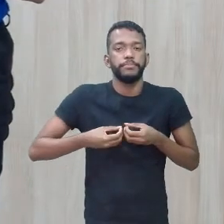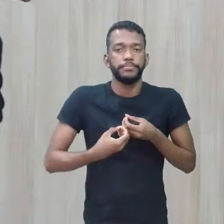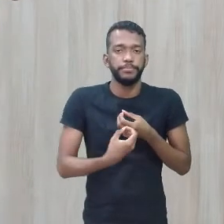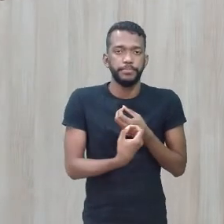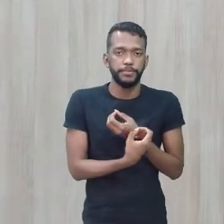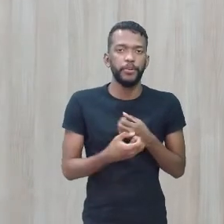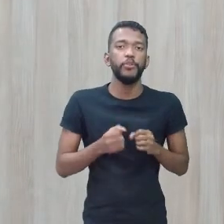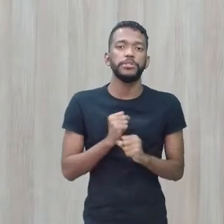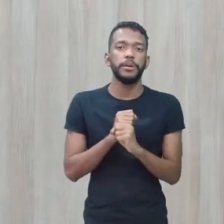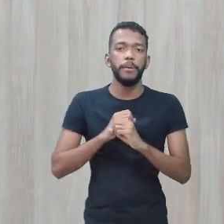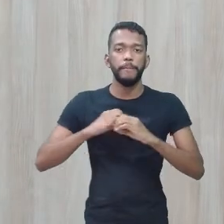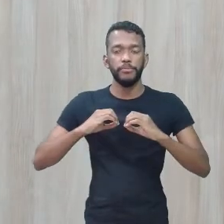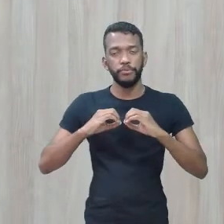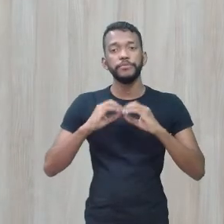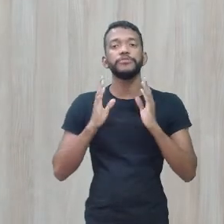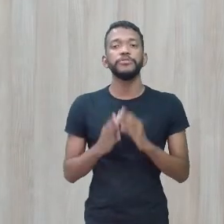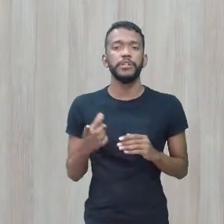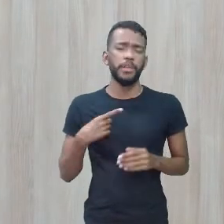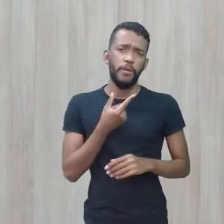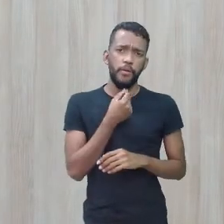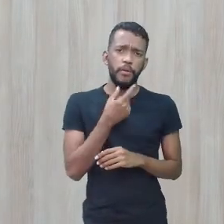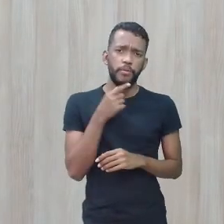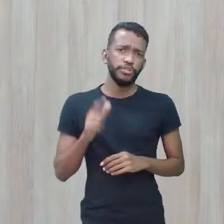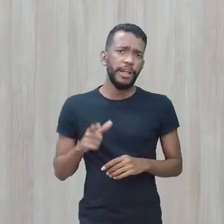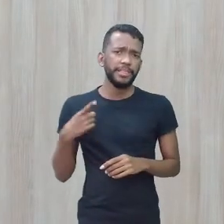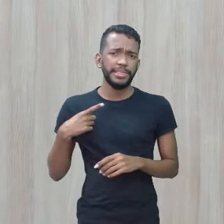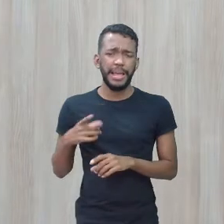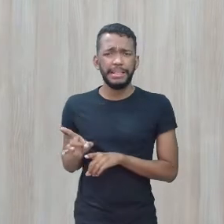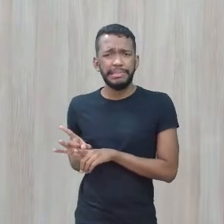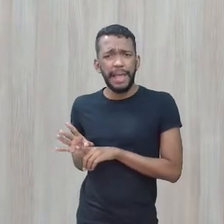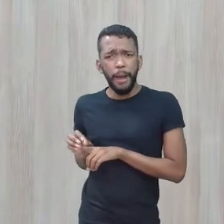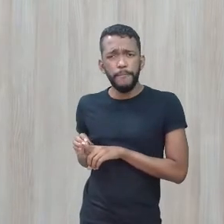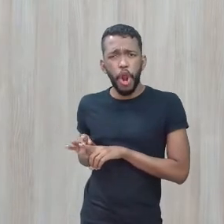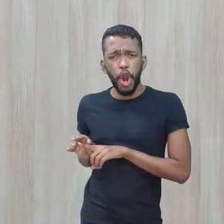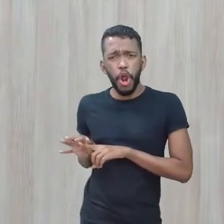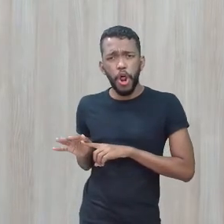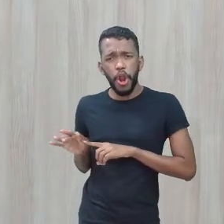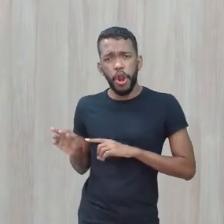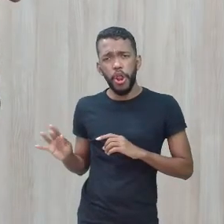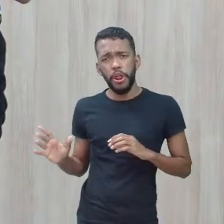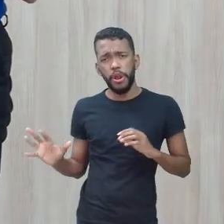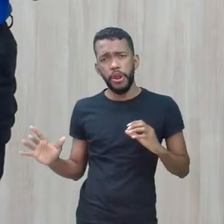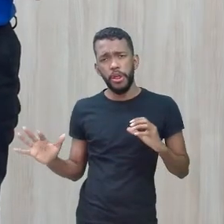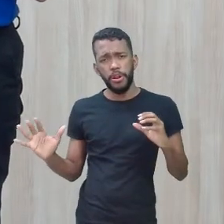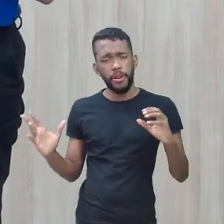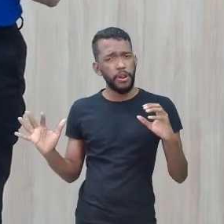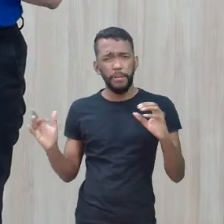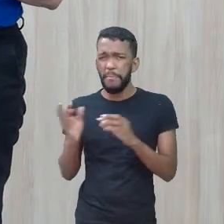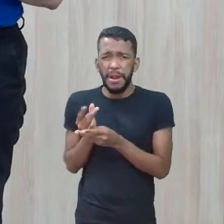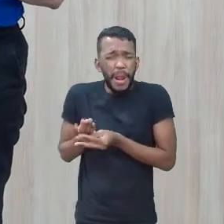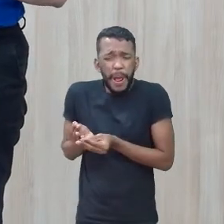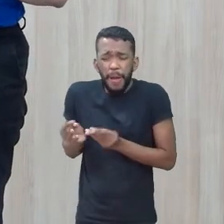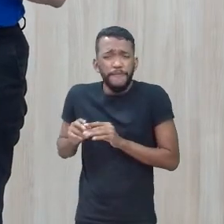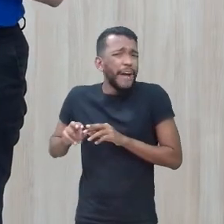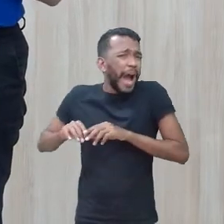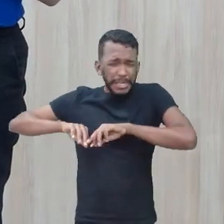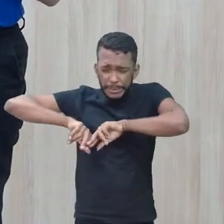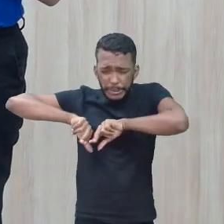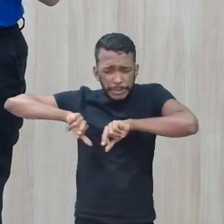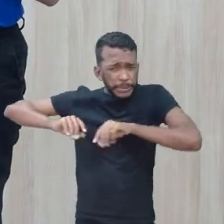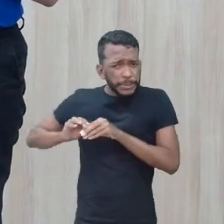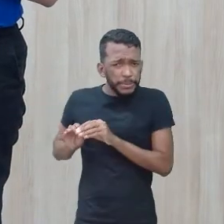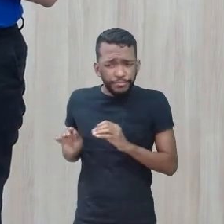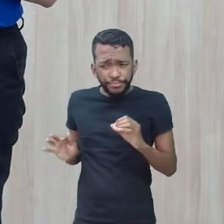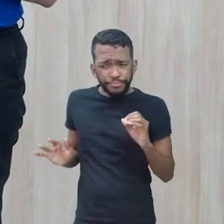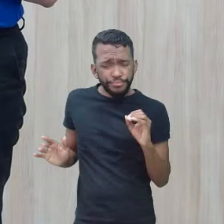assim, o homem lança milhões de espermatozoides, mas só vai ser fecundado um. Então, quando